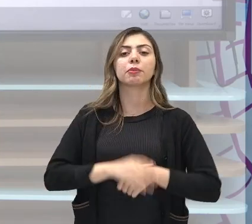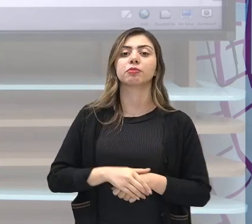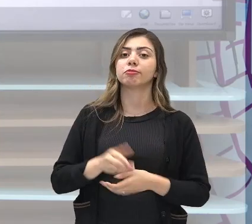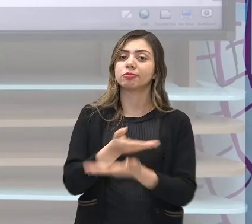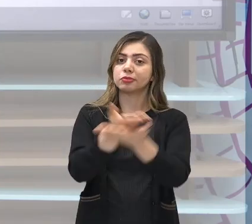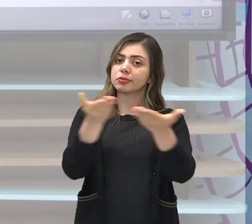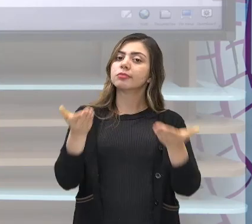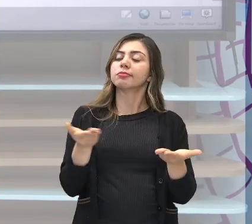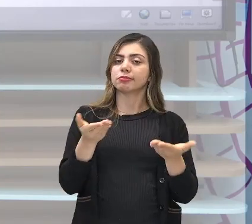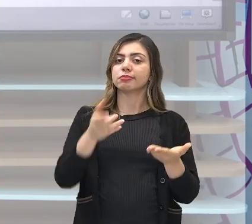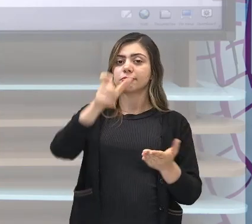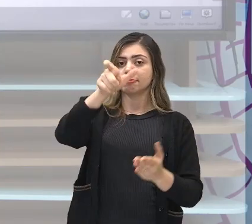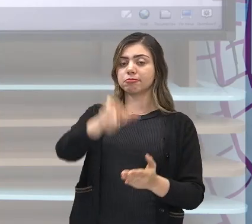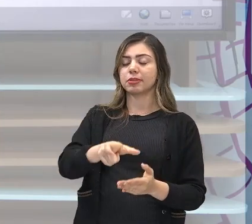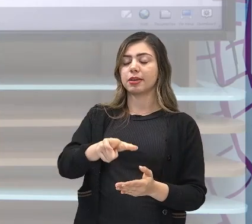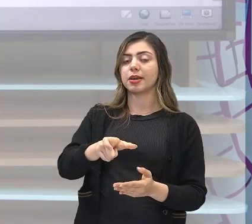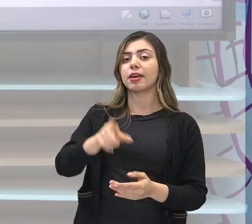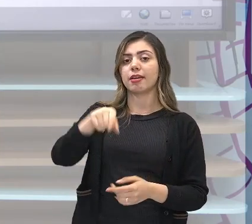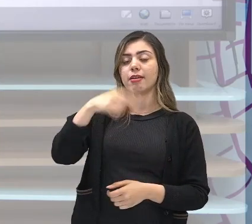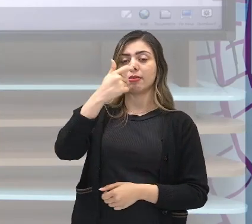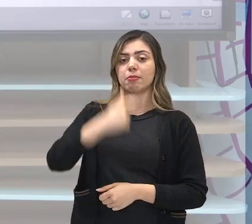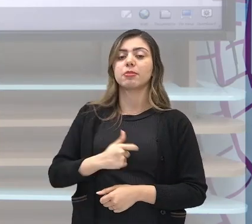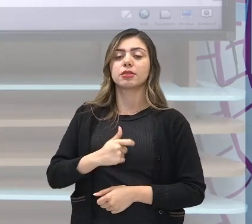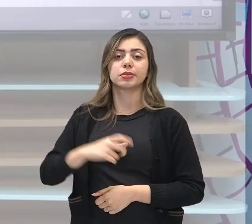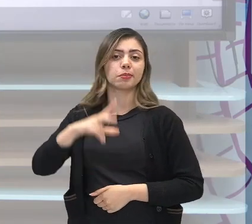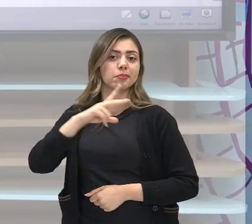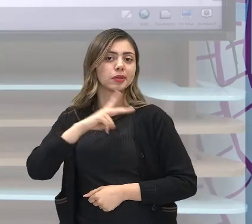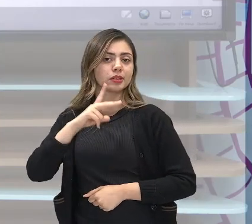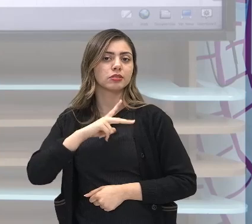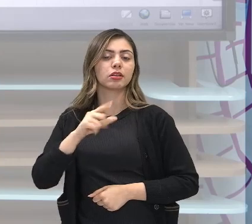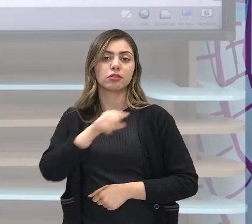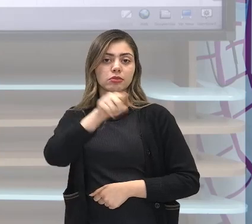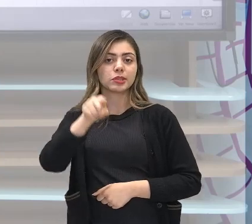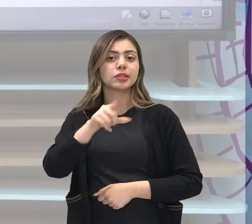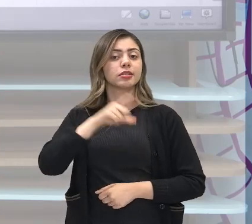você, né, uma pessoa, individualmente, você